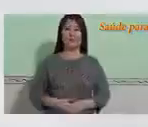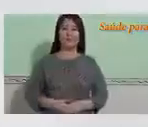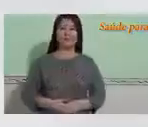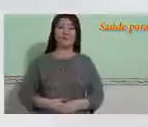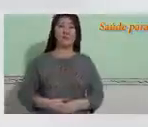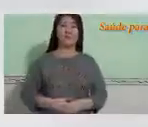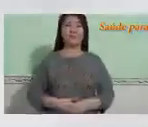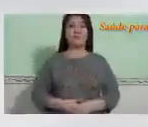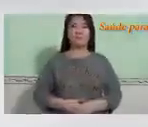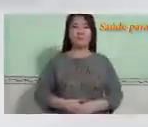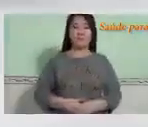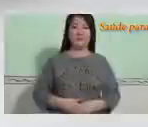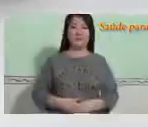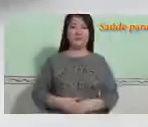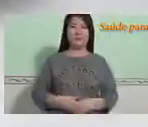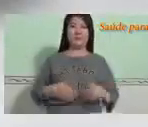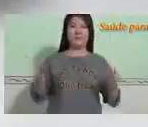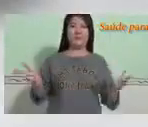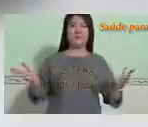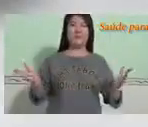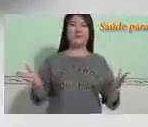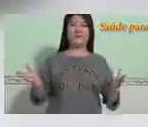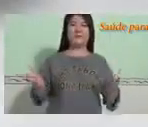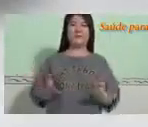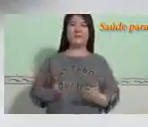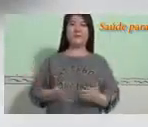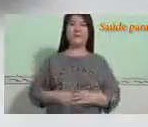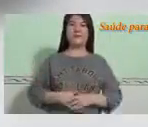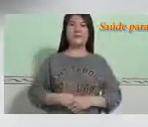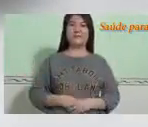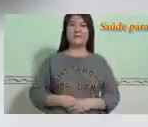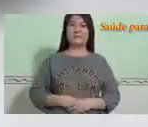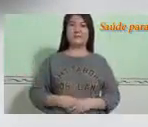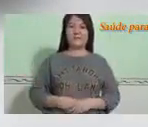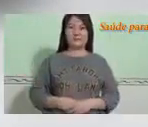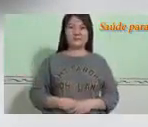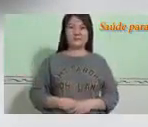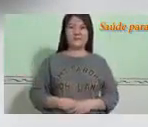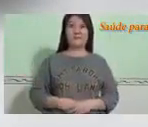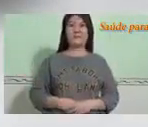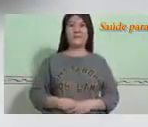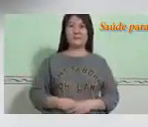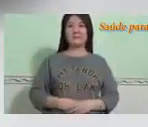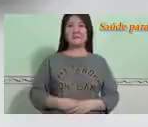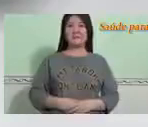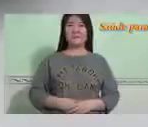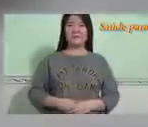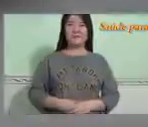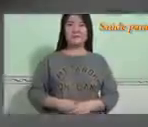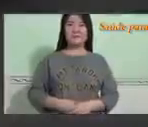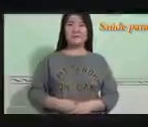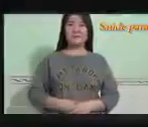de digerir toda a comida que ingere, se recair em gordura e proteína, porque os pacientes como não têm todas